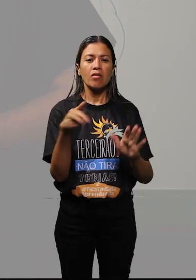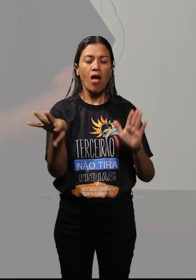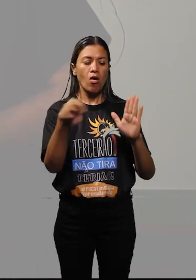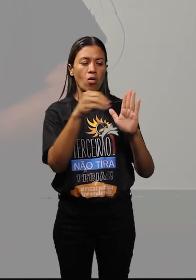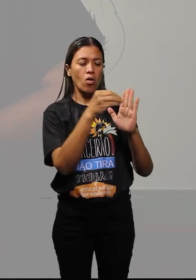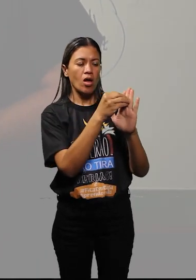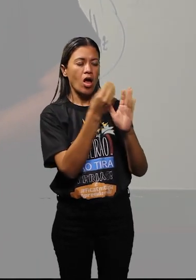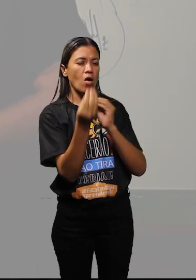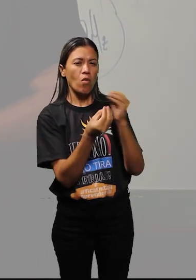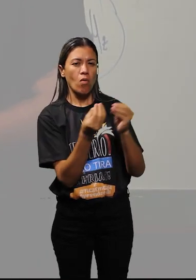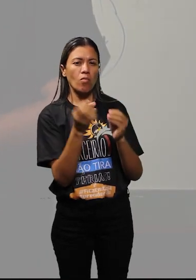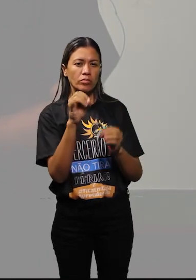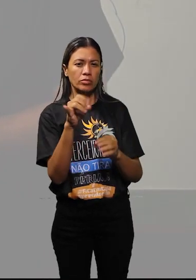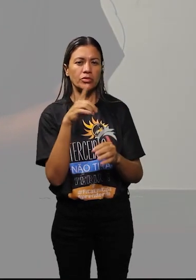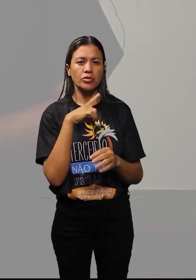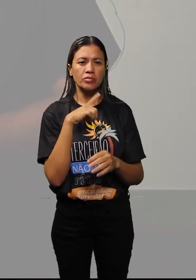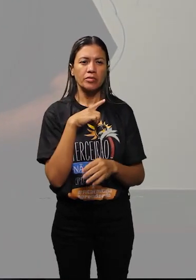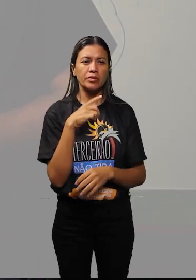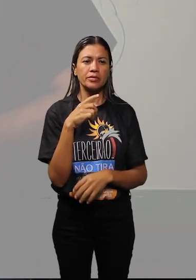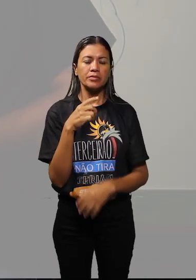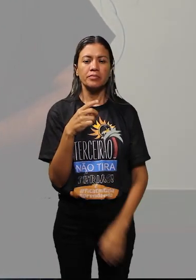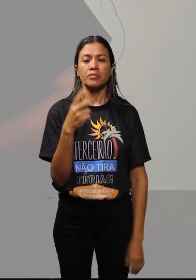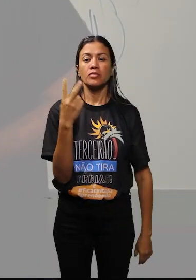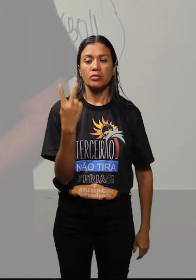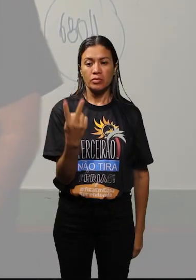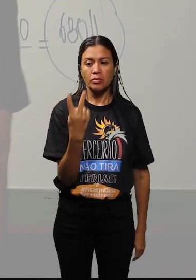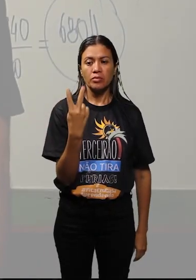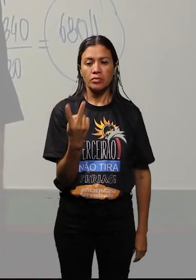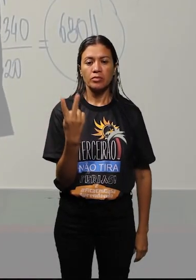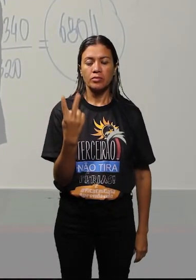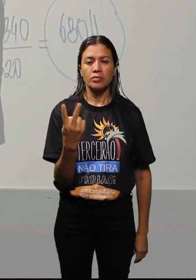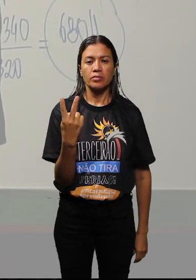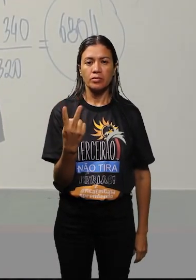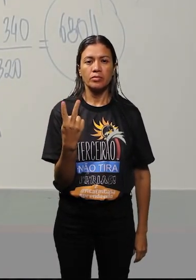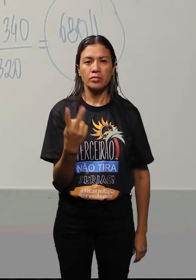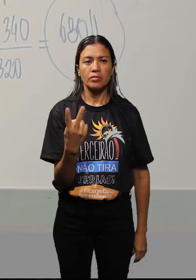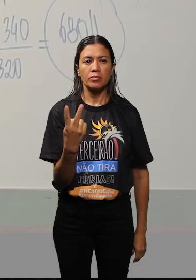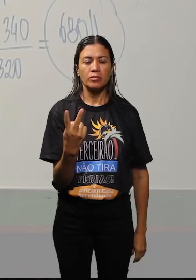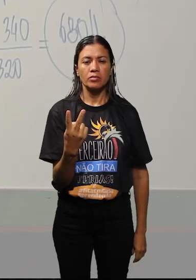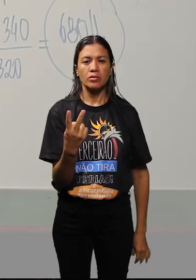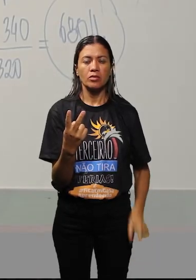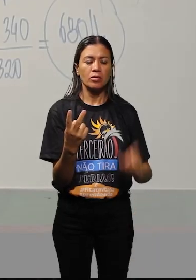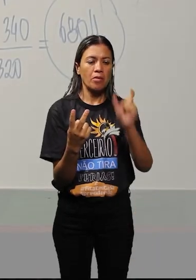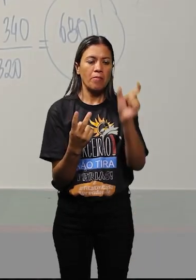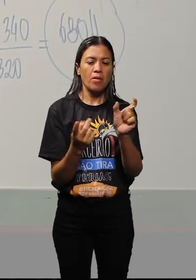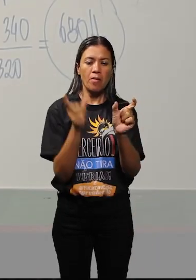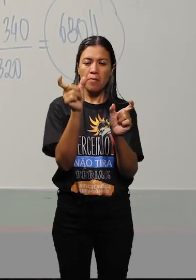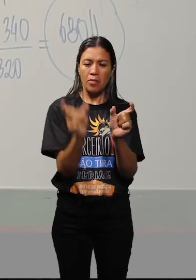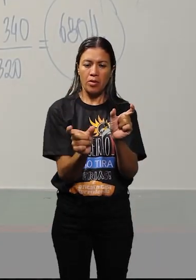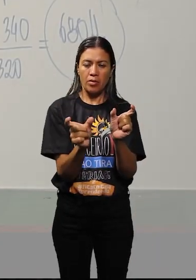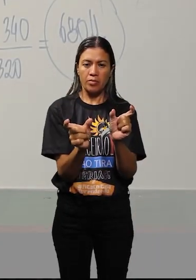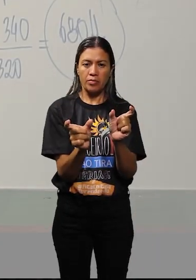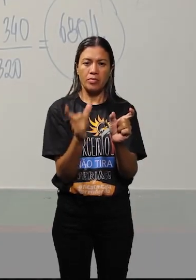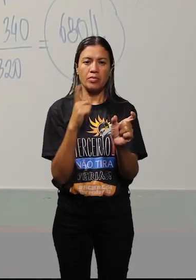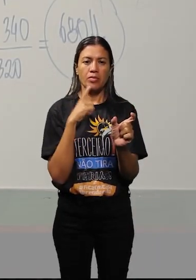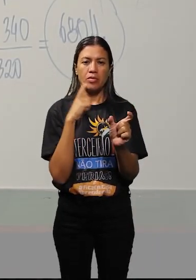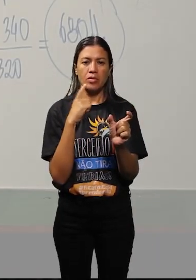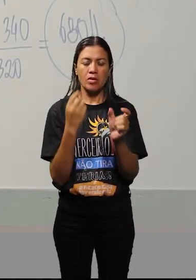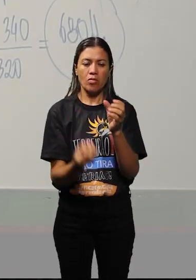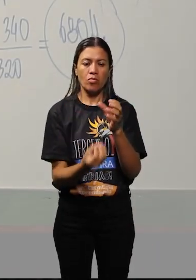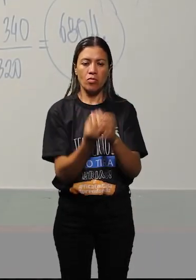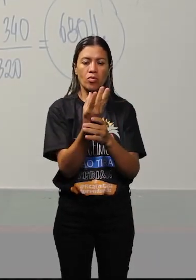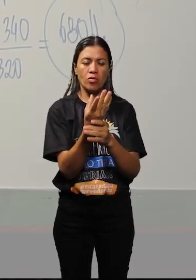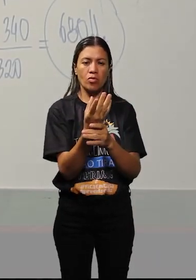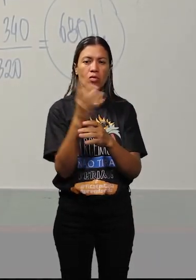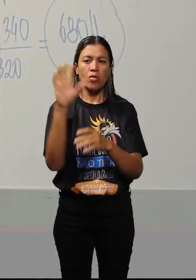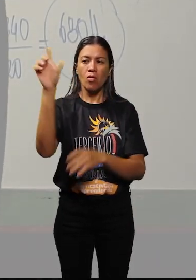colocar como se você tivesse vamos dizer assim, os dois elementos aí, né, que dão origem ao efeito Doppler.